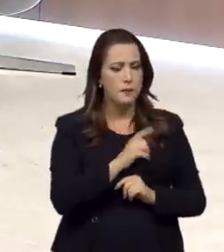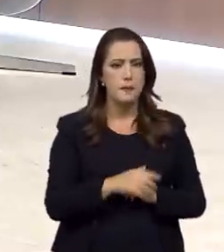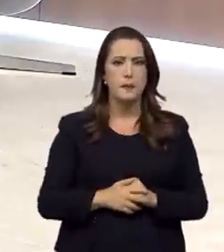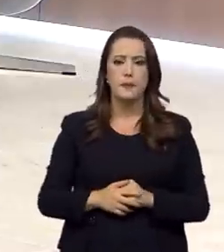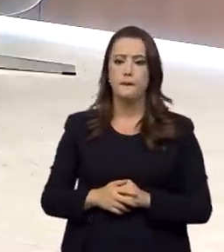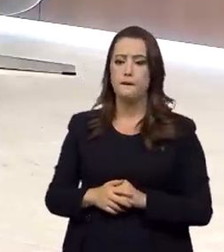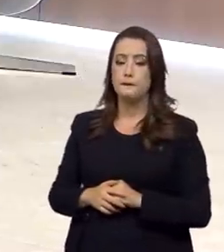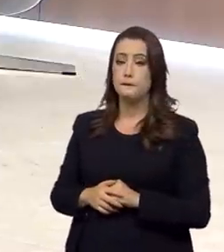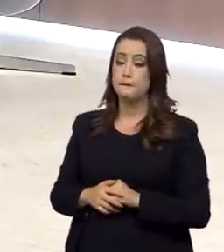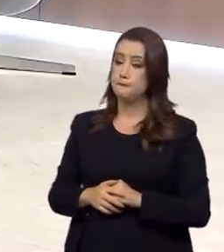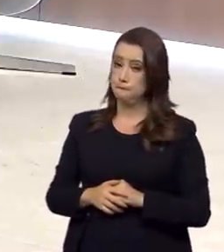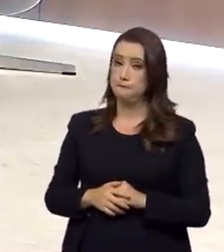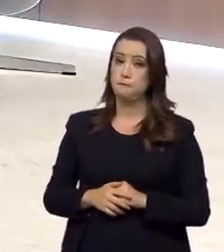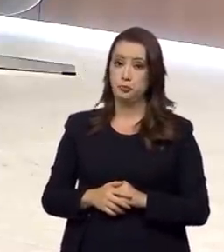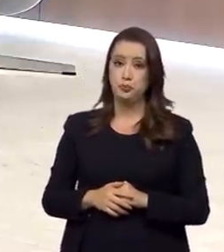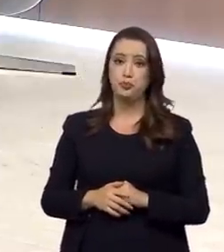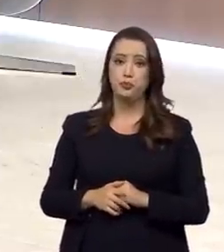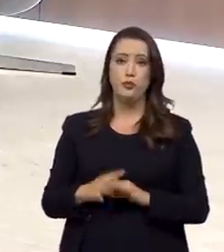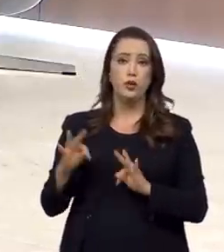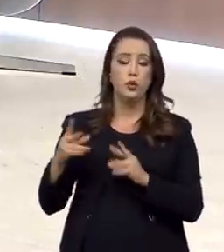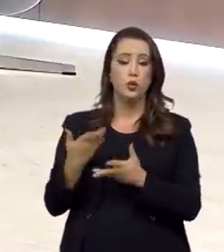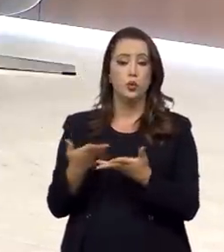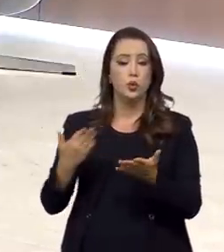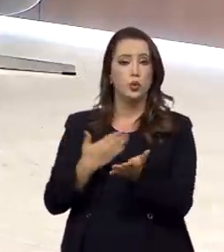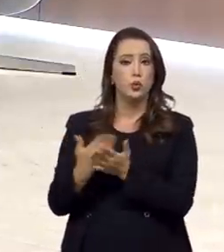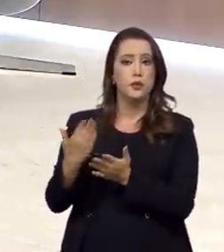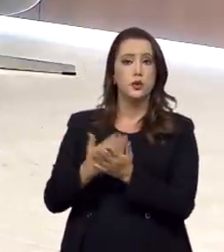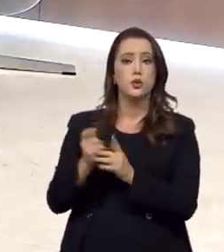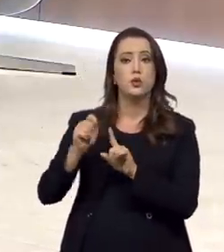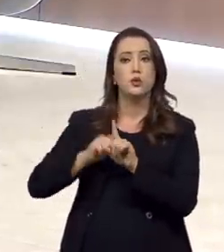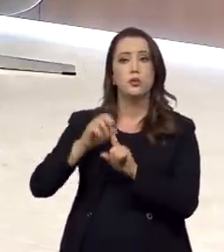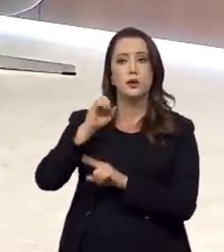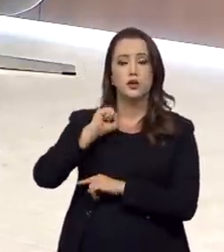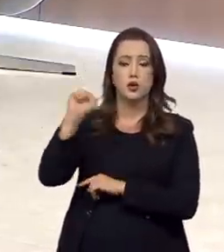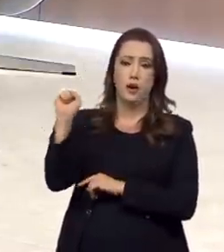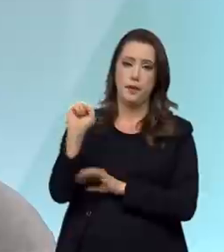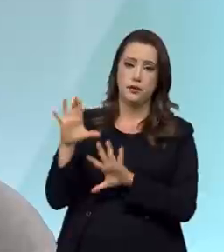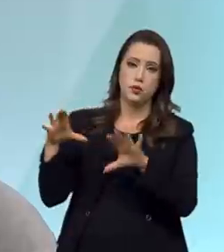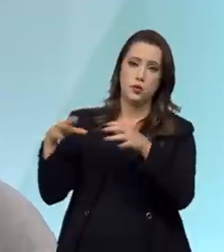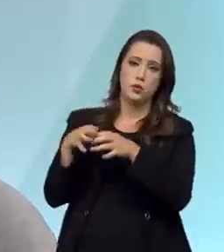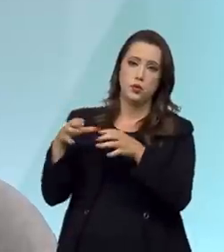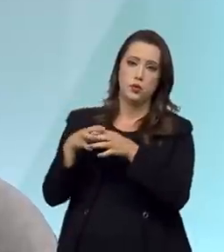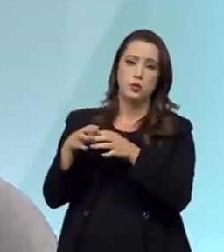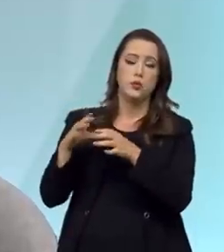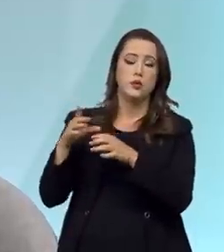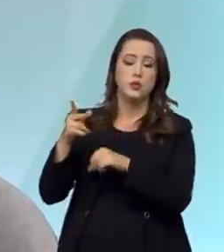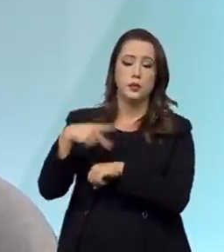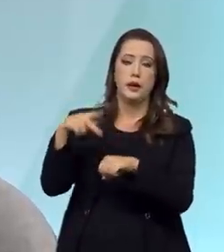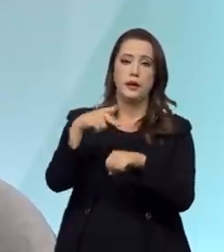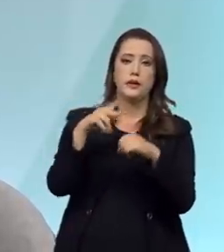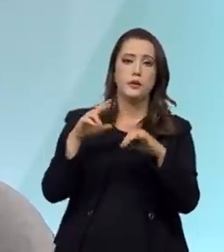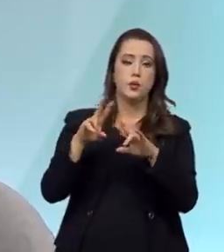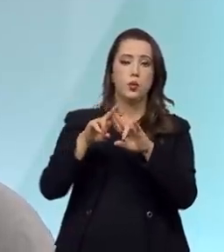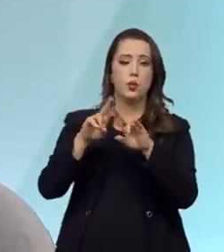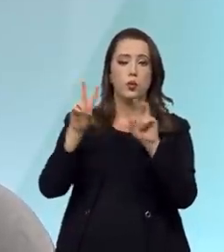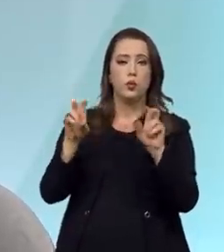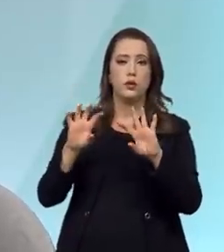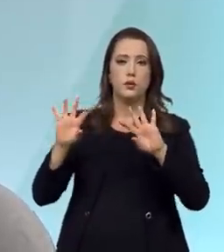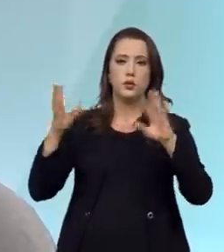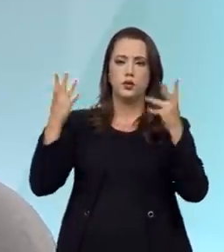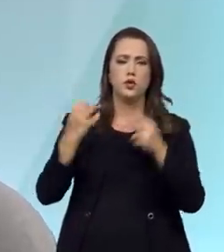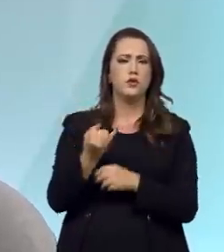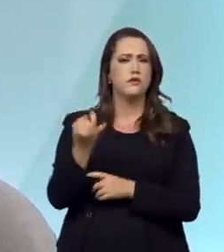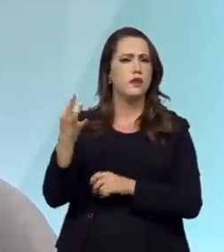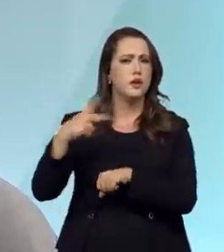tudo isso começou em abril Houve um momento muito grande em abril na conferência dos líderes pelo clima várias empresas se comprometeram a